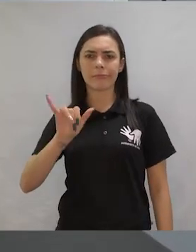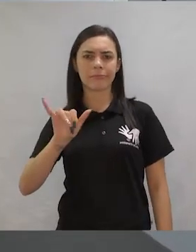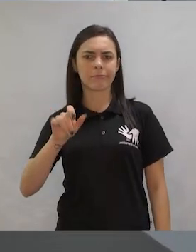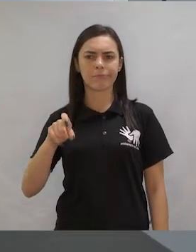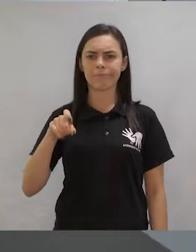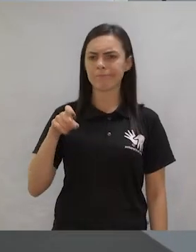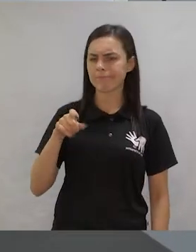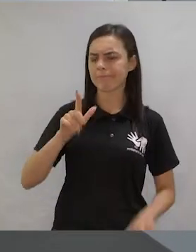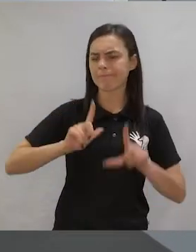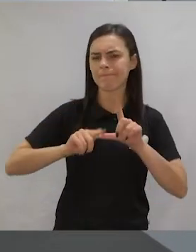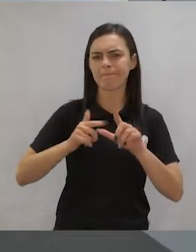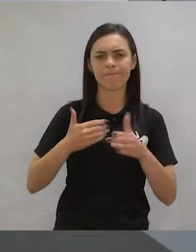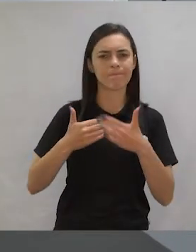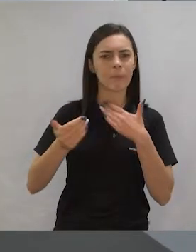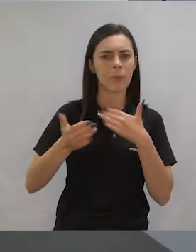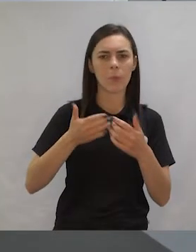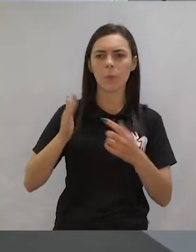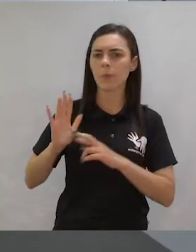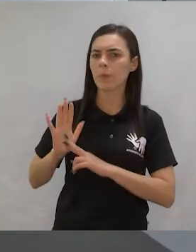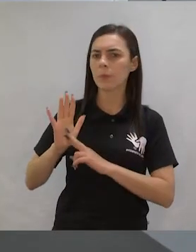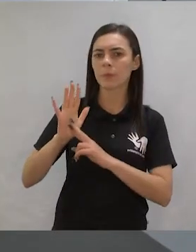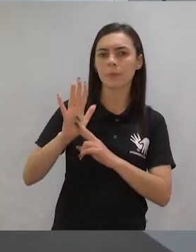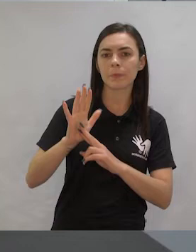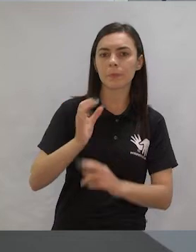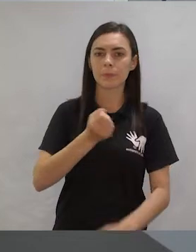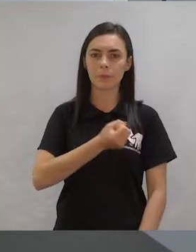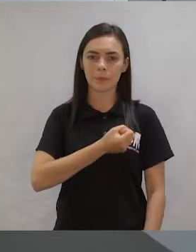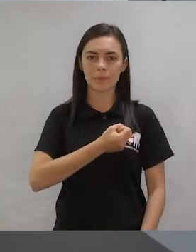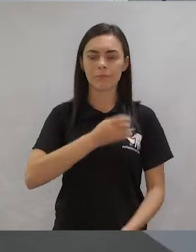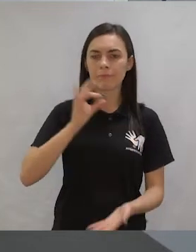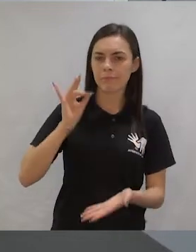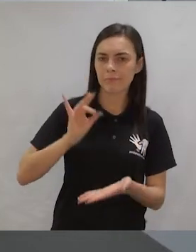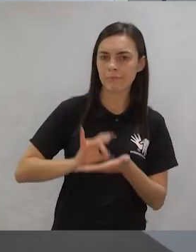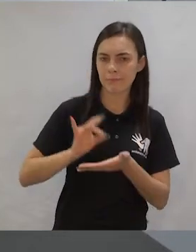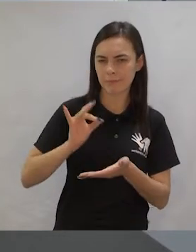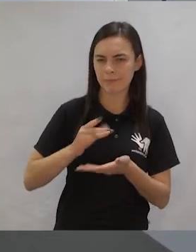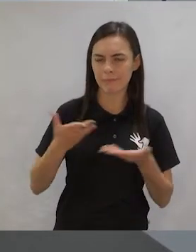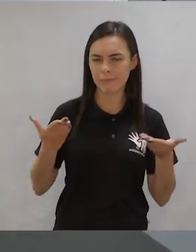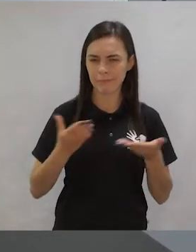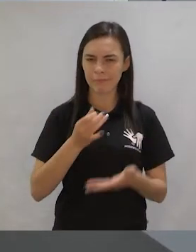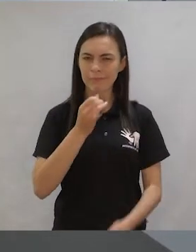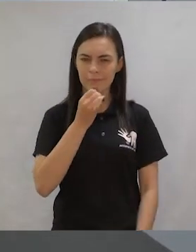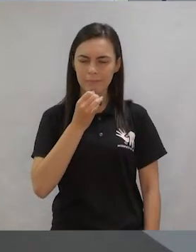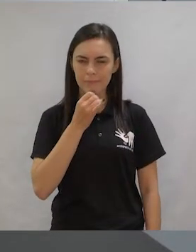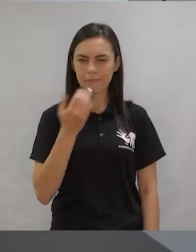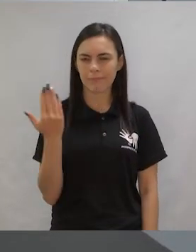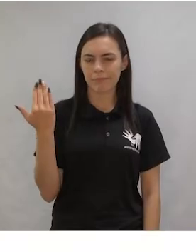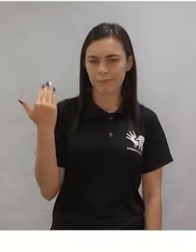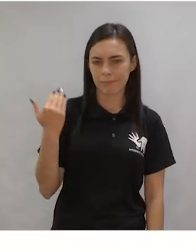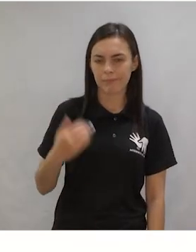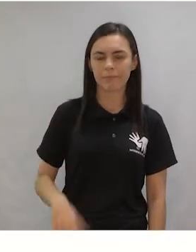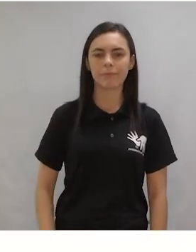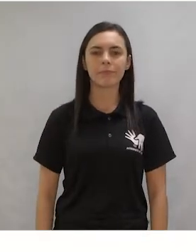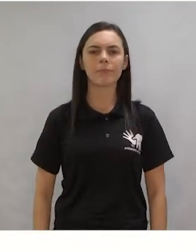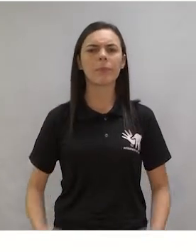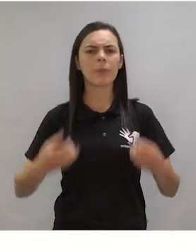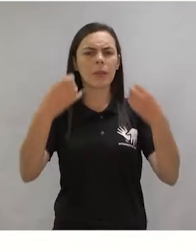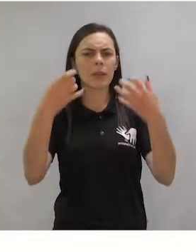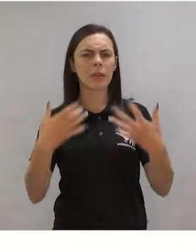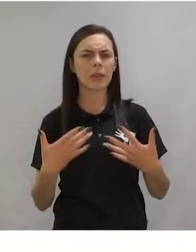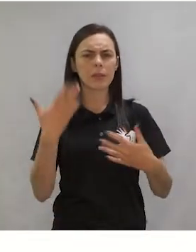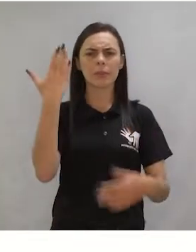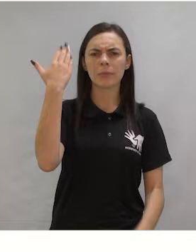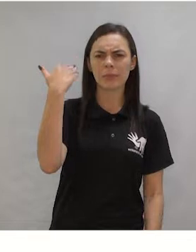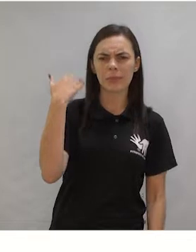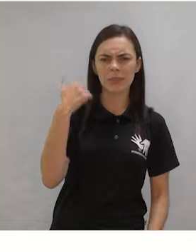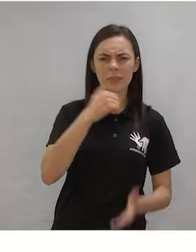X, qualquer letra, para representar números reais, como a gente fez agora, né? Lembram que eu também expliquei